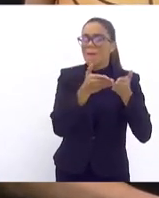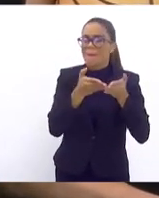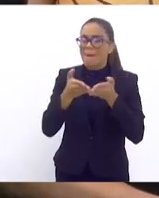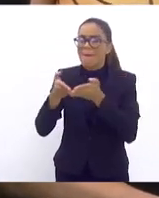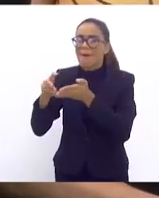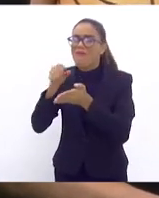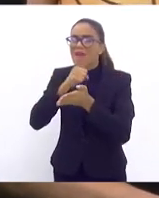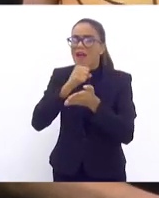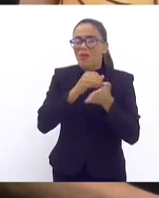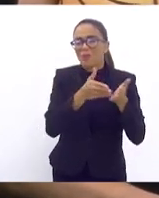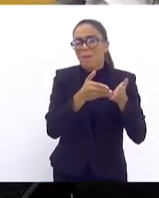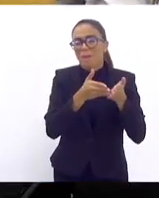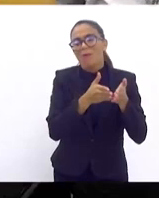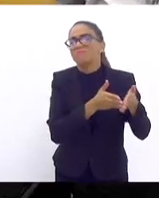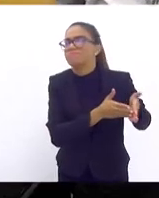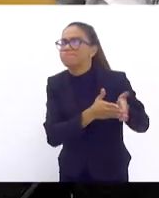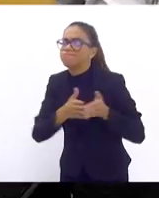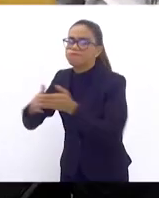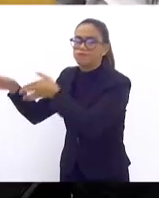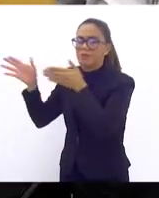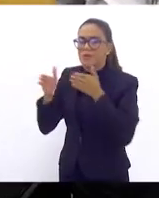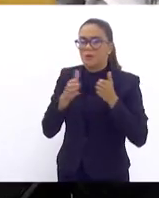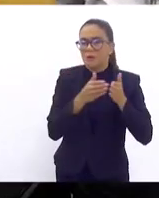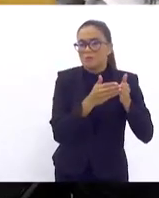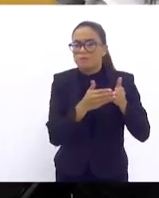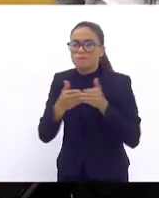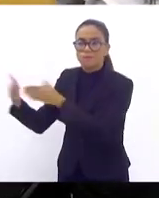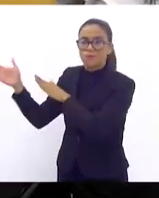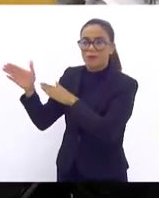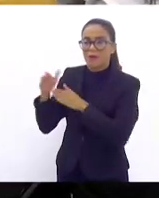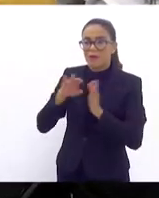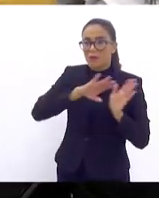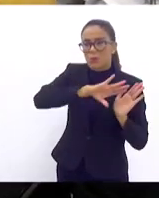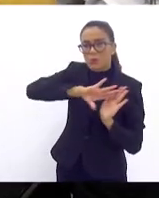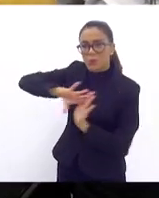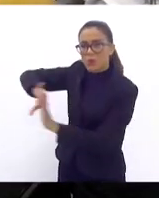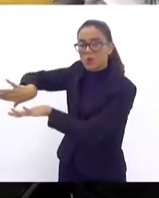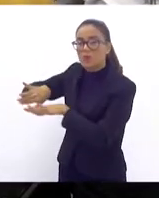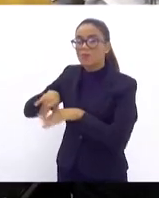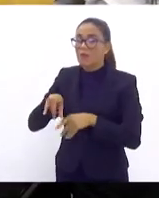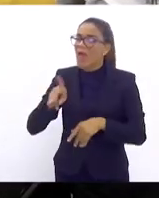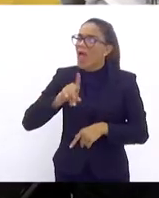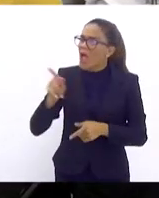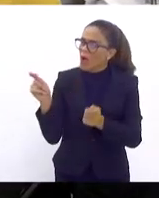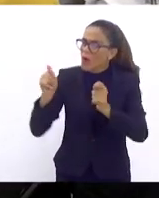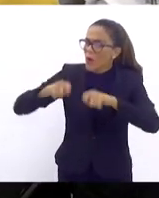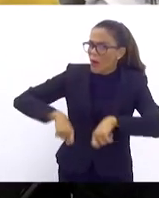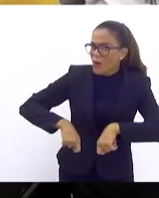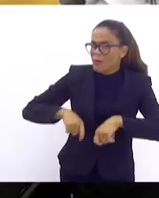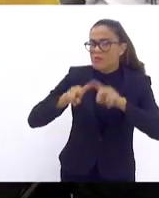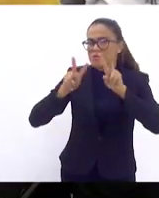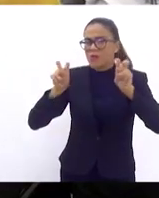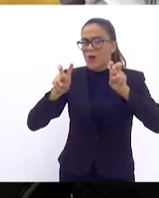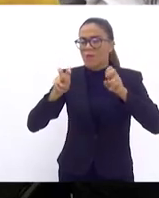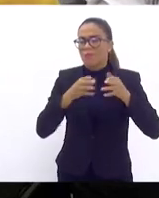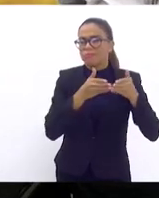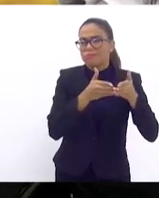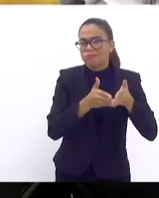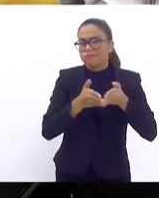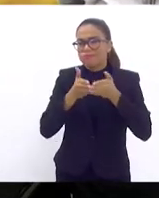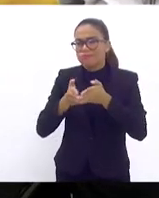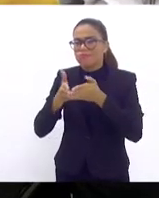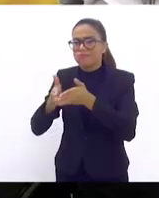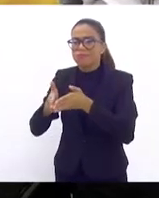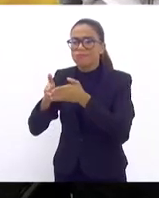Guanabara. E Vossa Excelência assiste razão quando fala que a competência... sobre as embarcações,